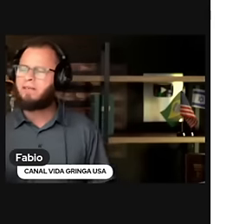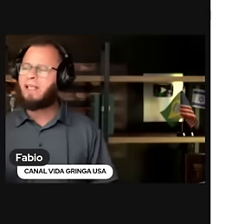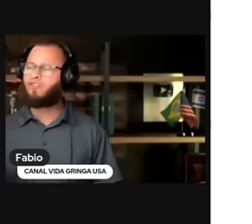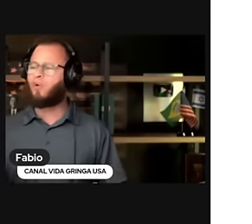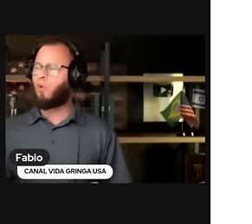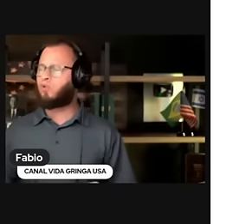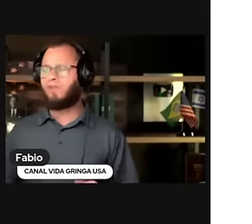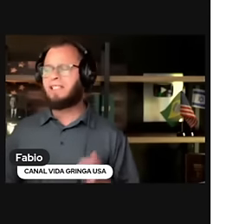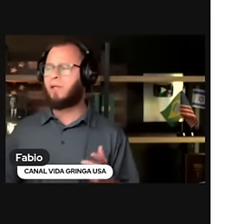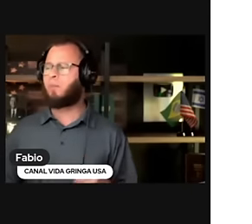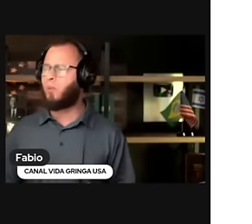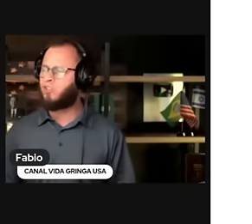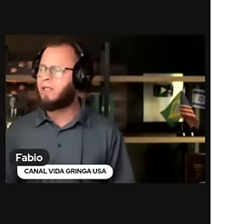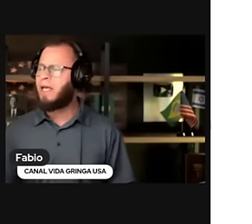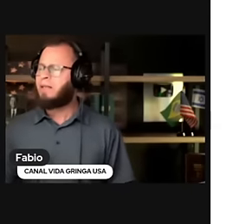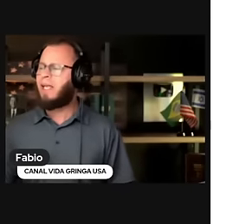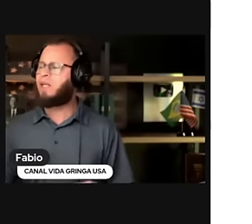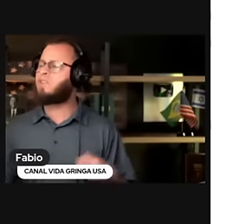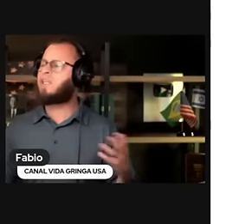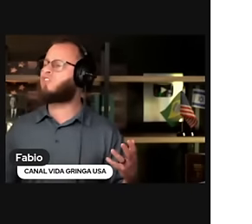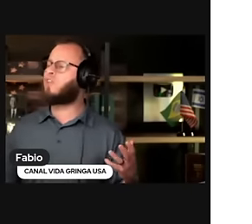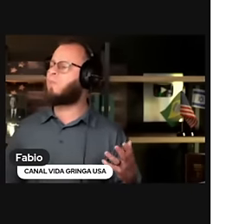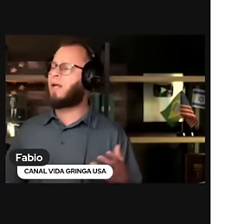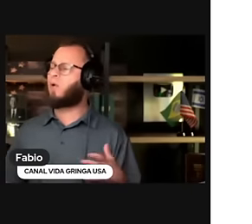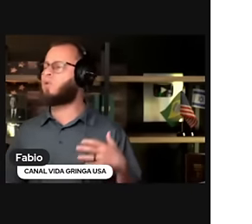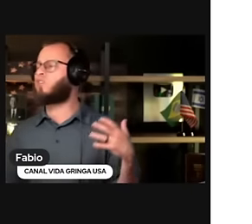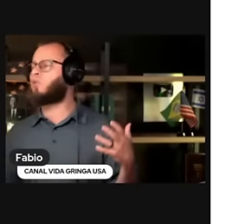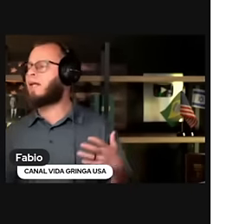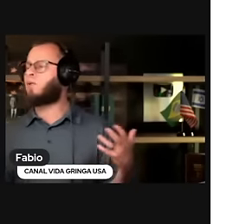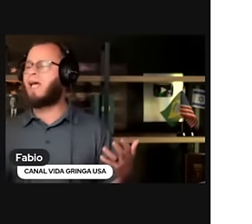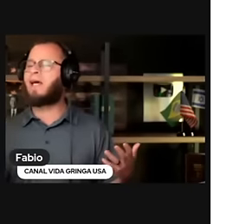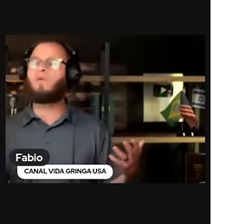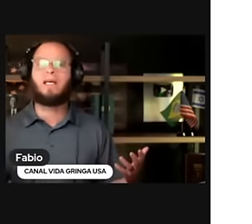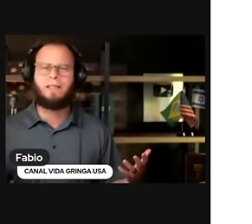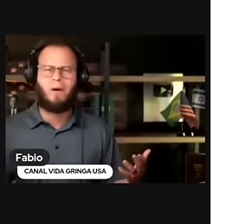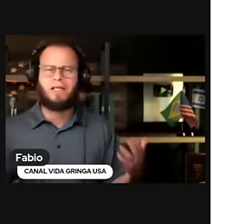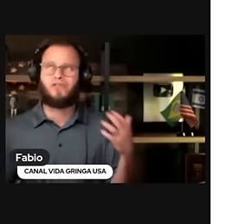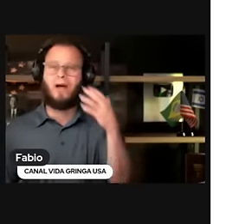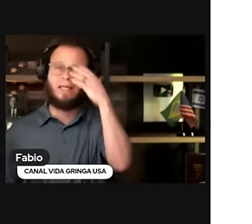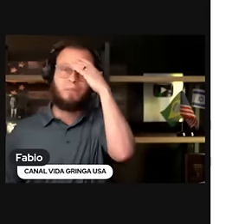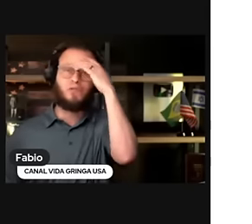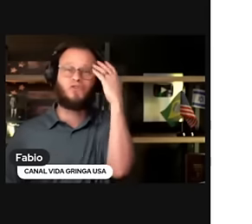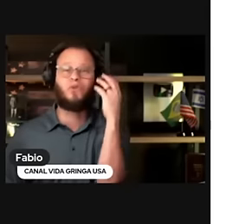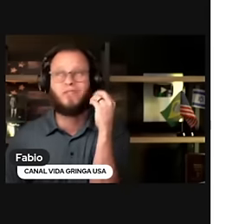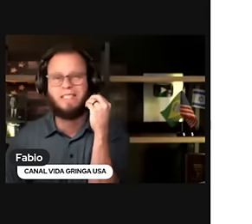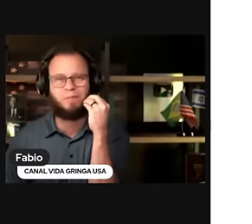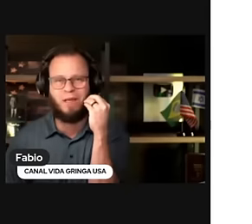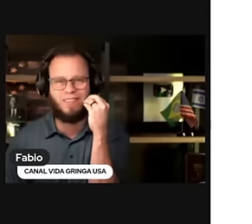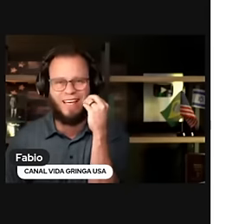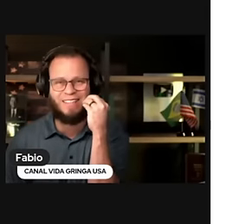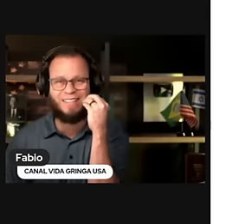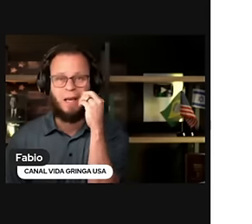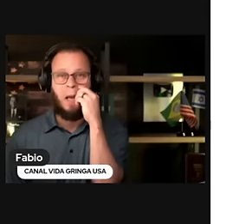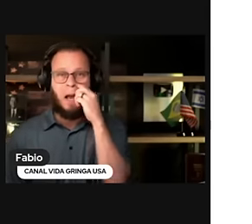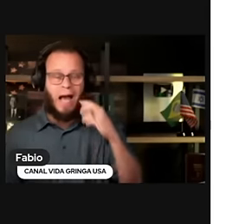presidente russo Vladimir Putin teri um incentivo para continuar a lutar na Ucrânia olha só que absurdo o desespero